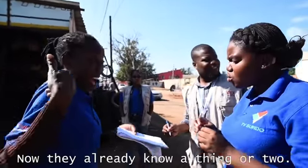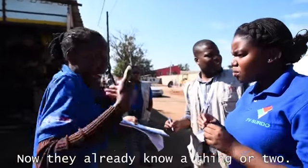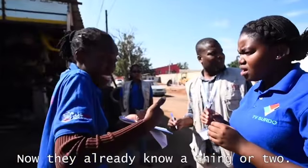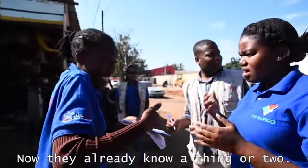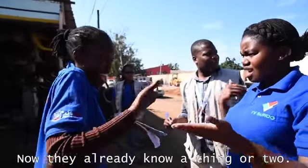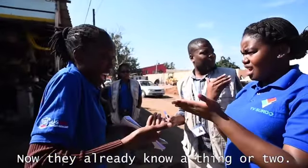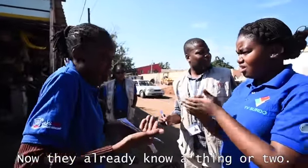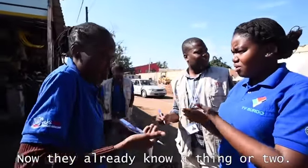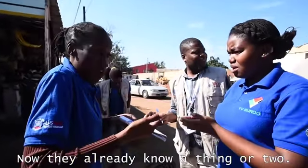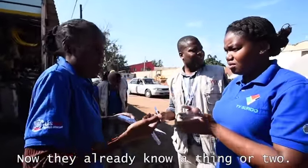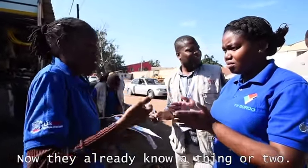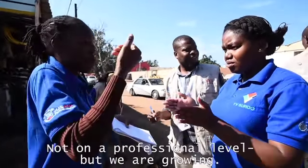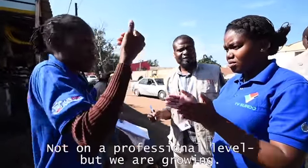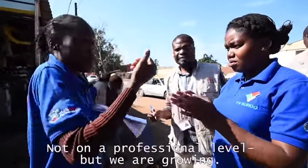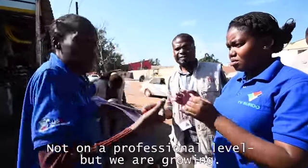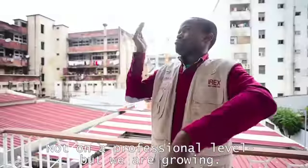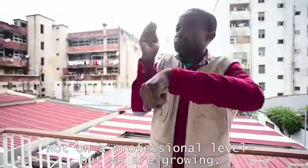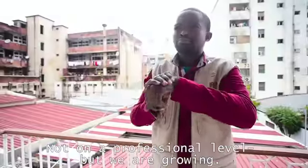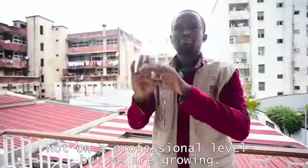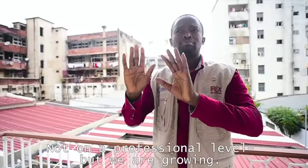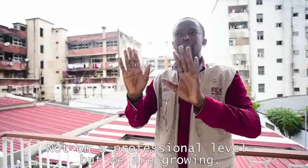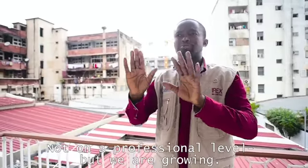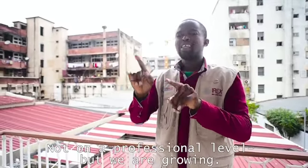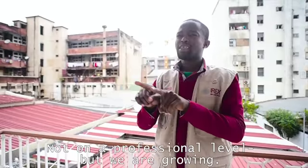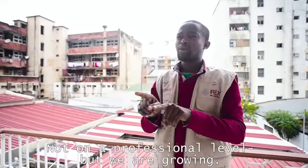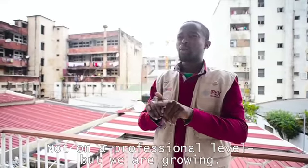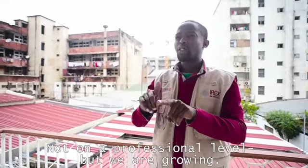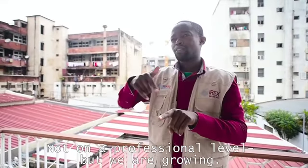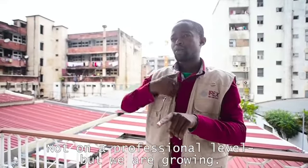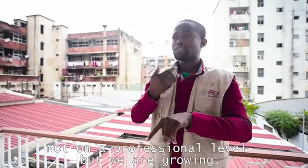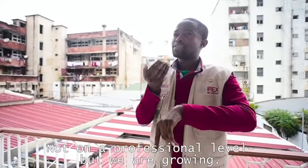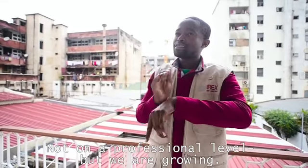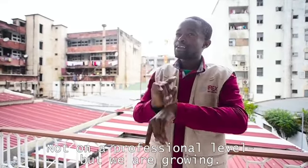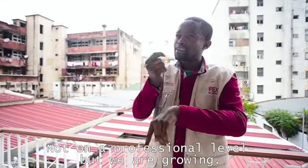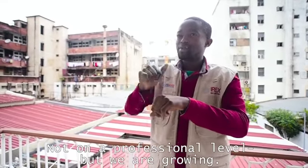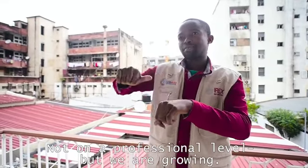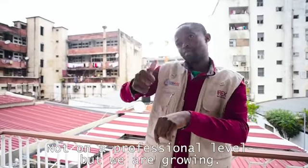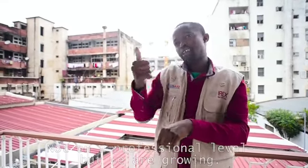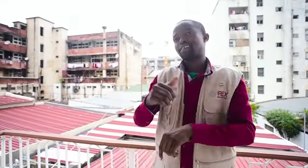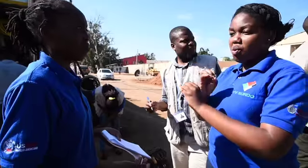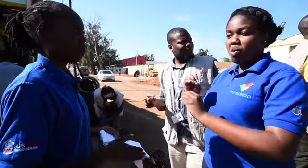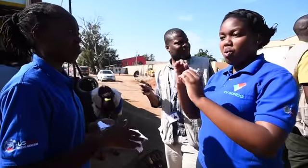Agora, eles já sabem alguma coisa. Não de forma profissional, mas estamos a crescer.